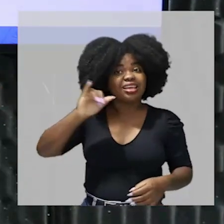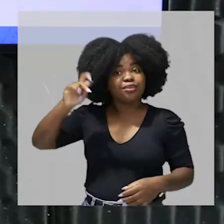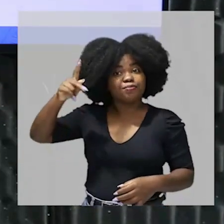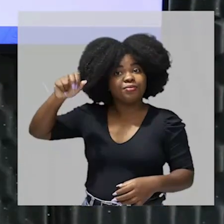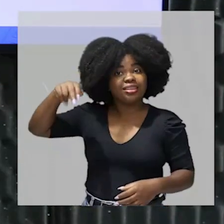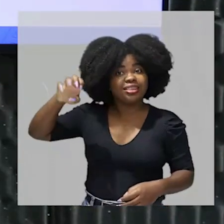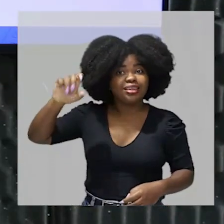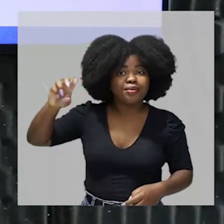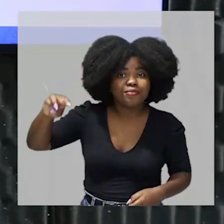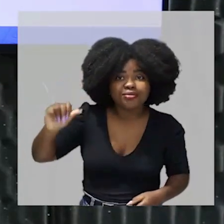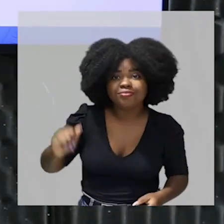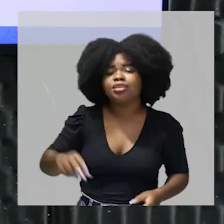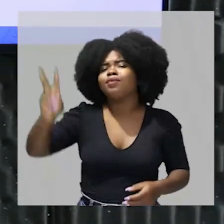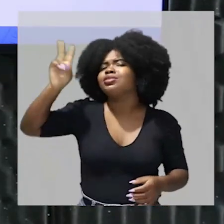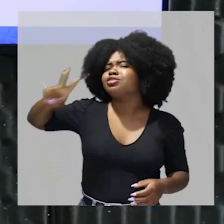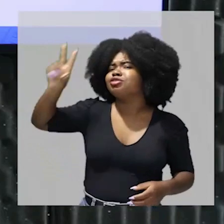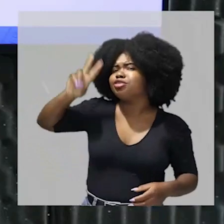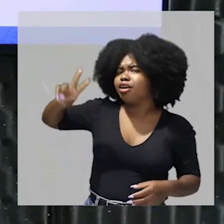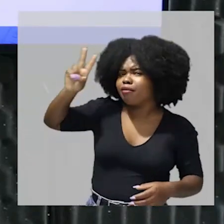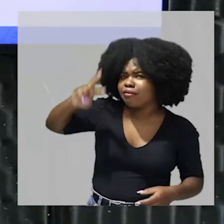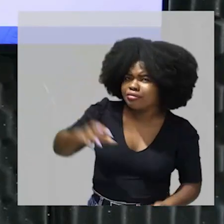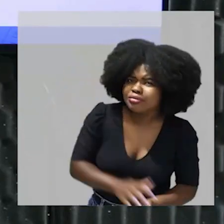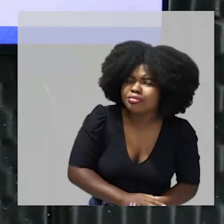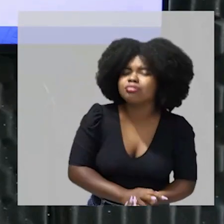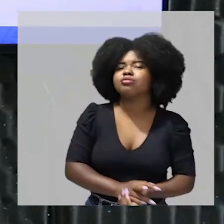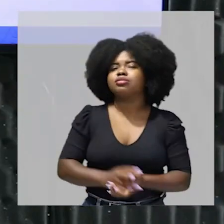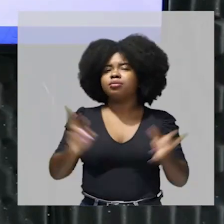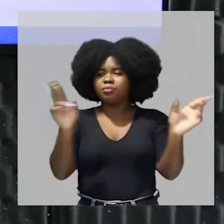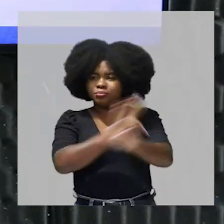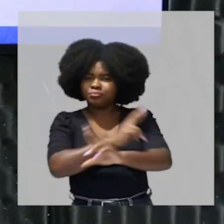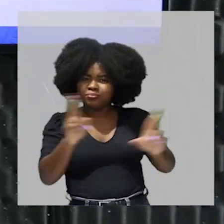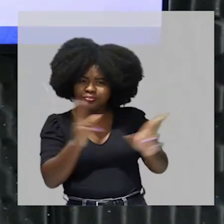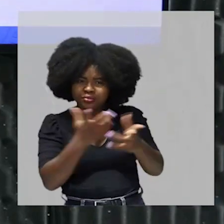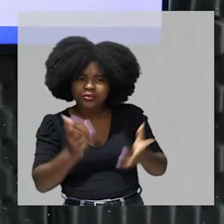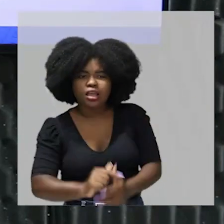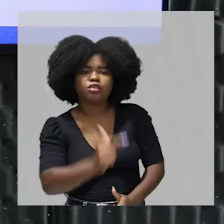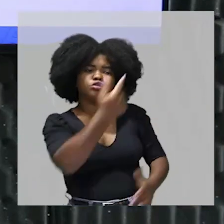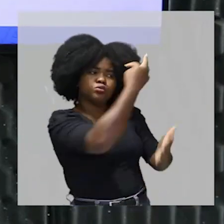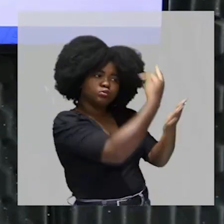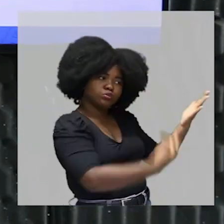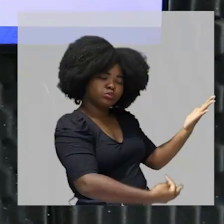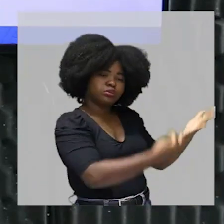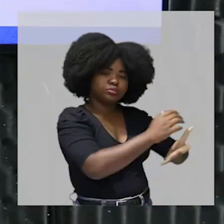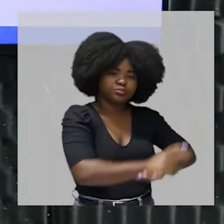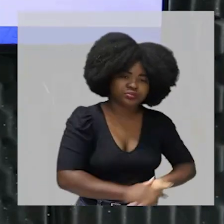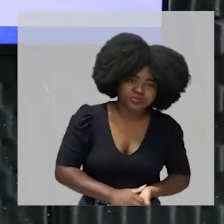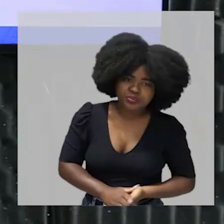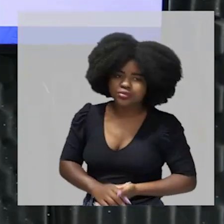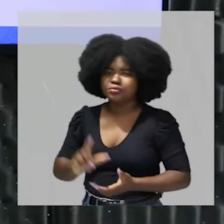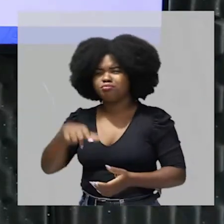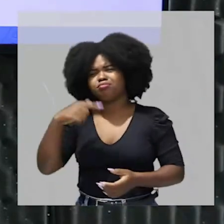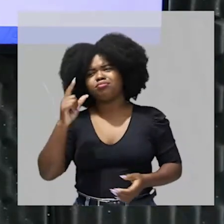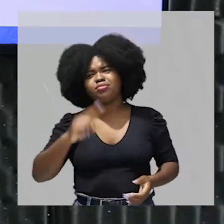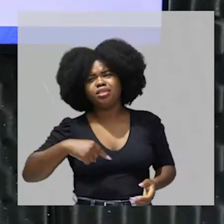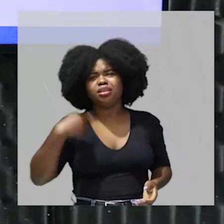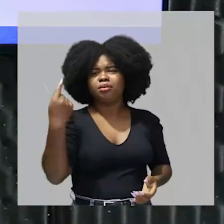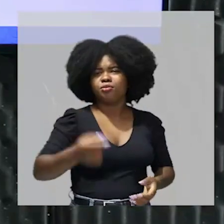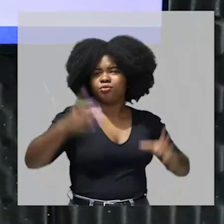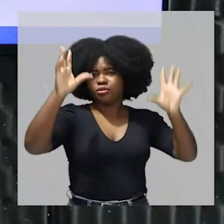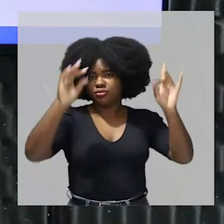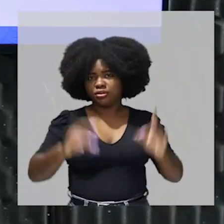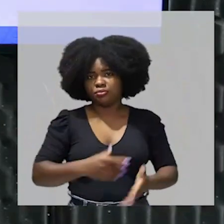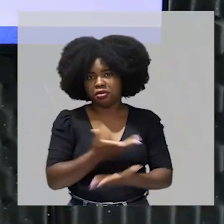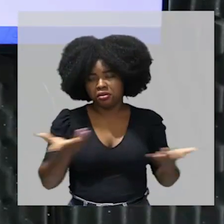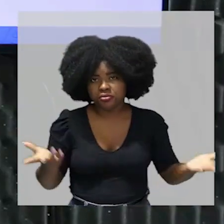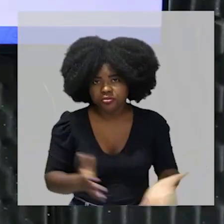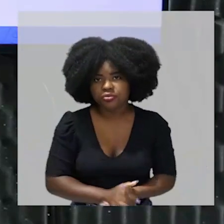cheia de graça então a gente lembra faz se reporta a outros textos né que a gente vai ver depois entretenções mas